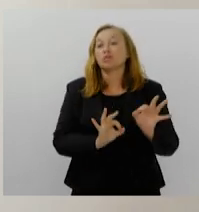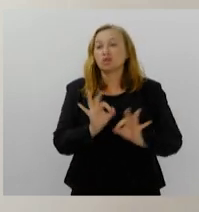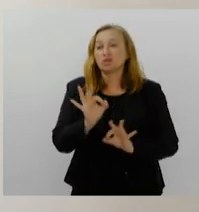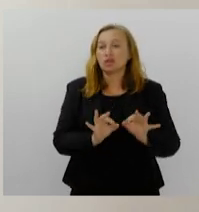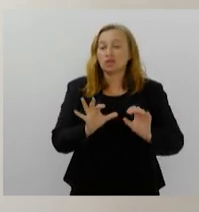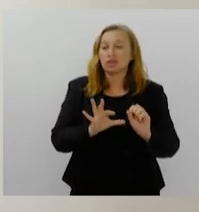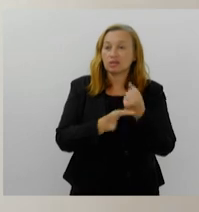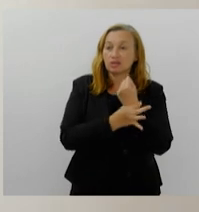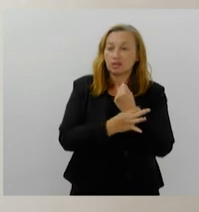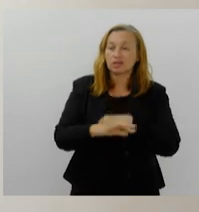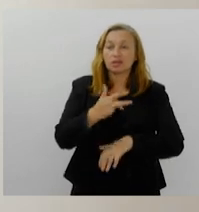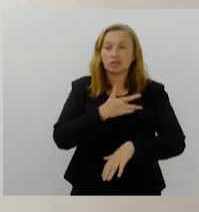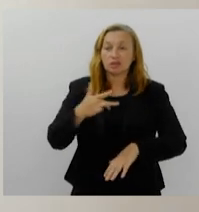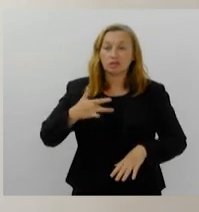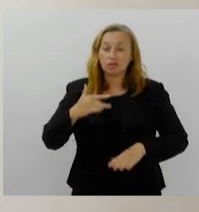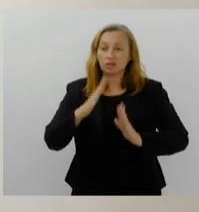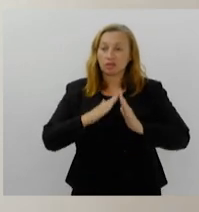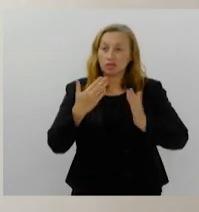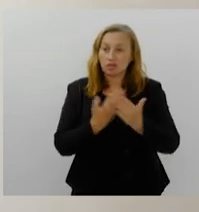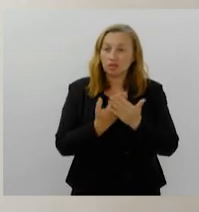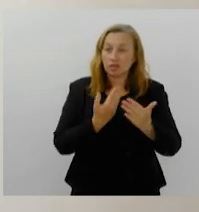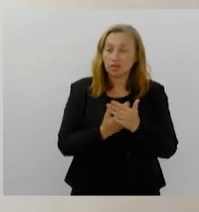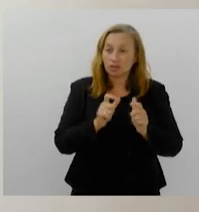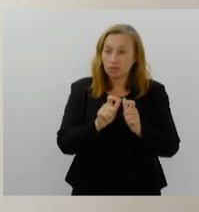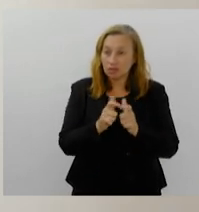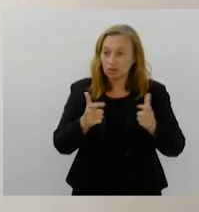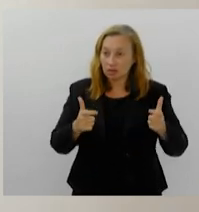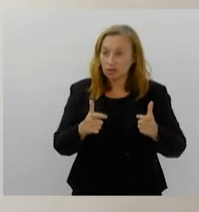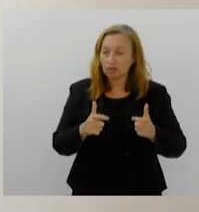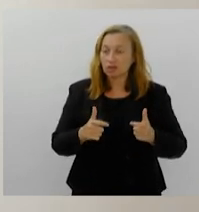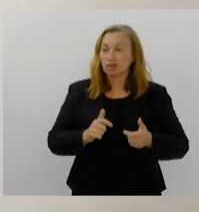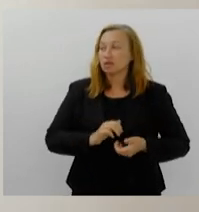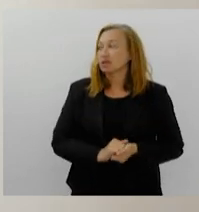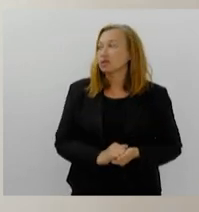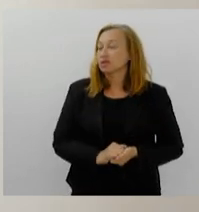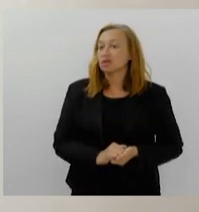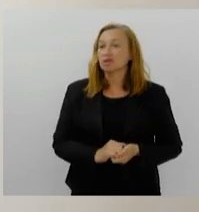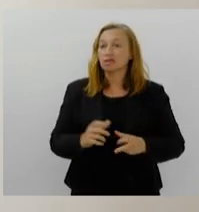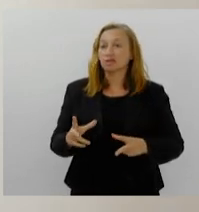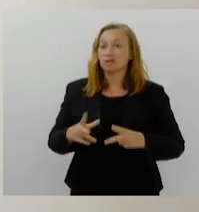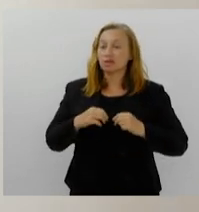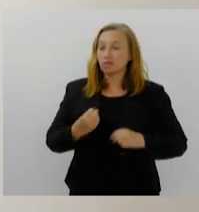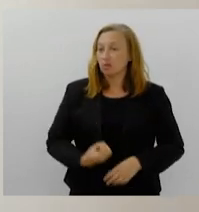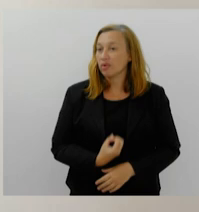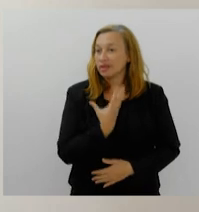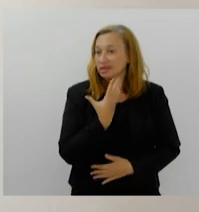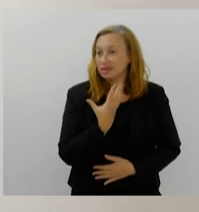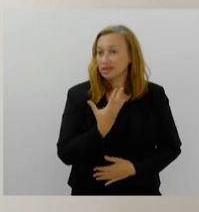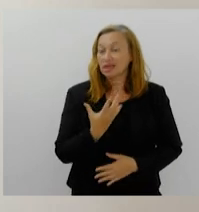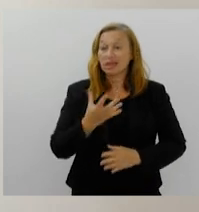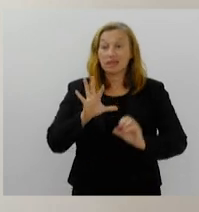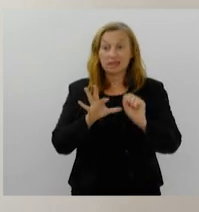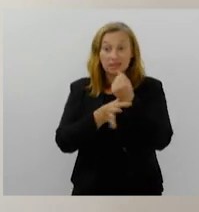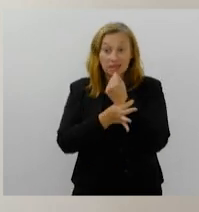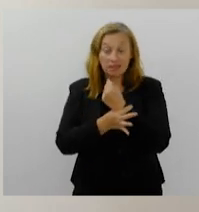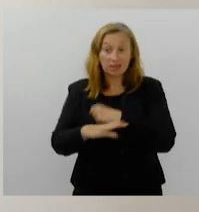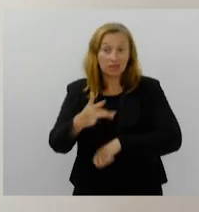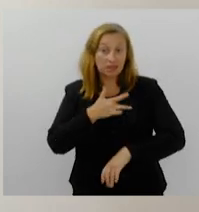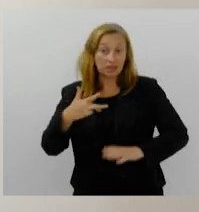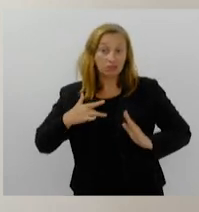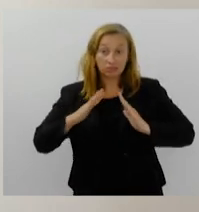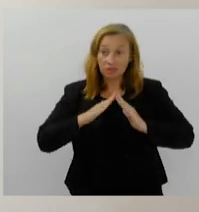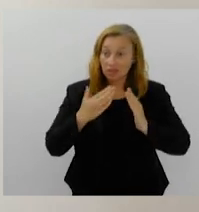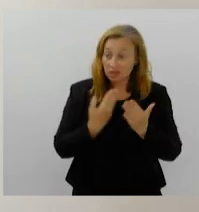nas Escolas, que cresce a cada ano e que merece, de minha parte, uma poesia. Segurança e Saúde nas